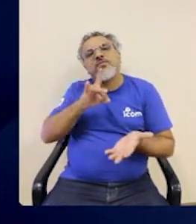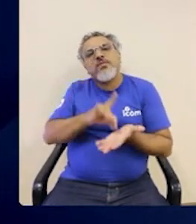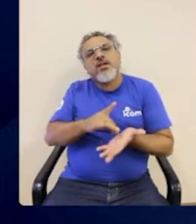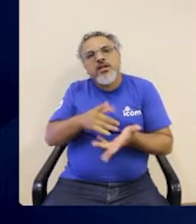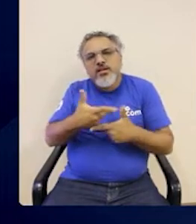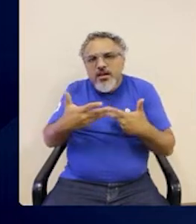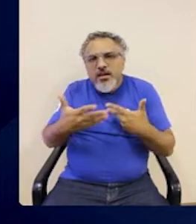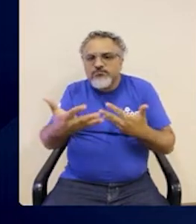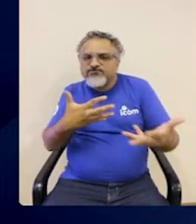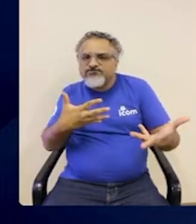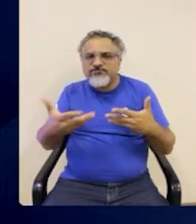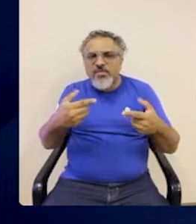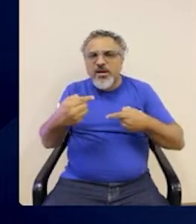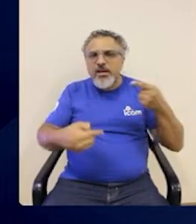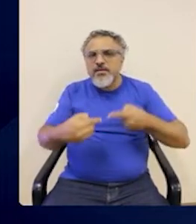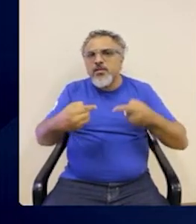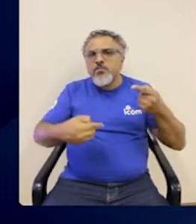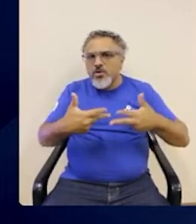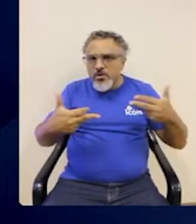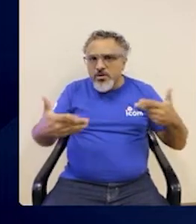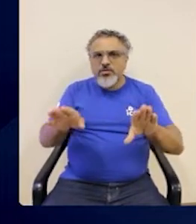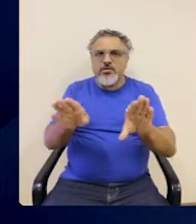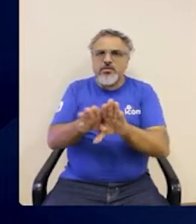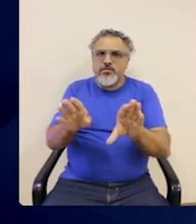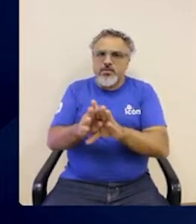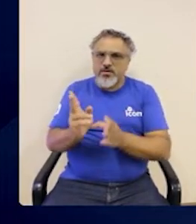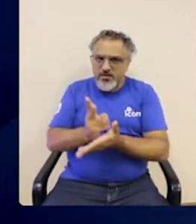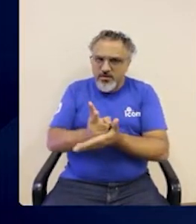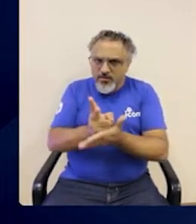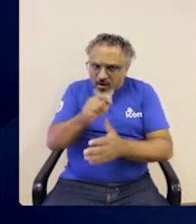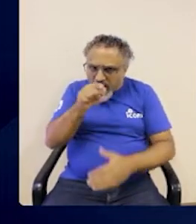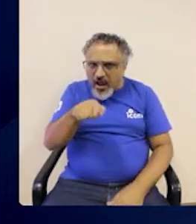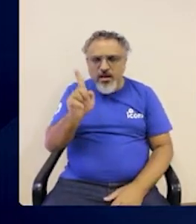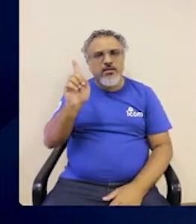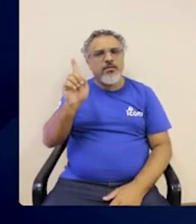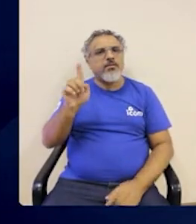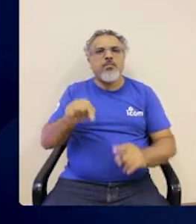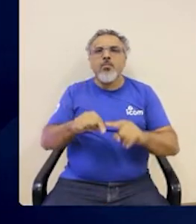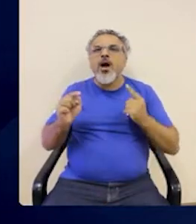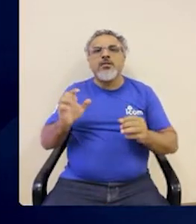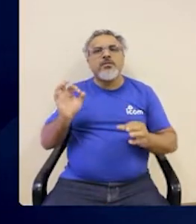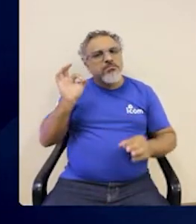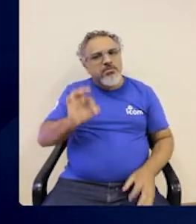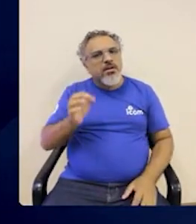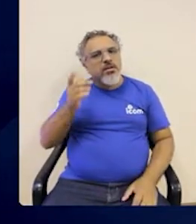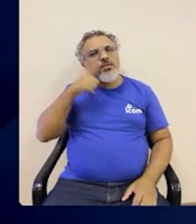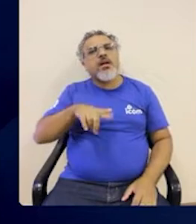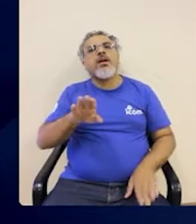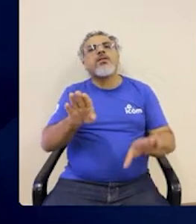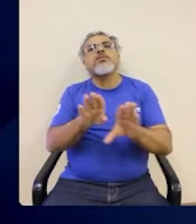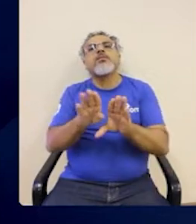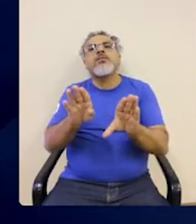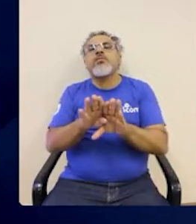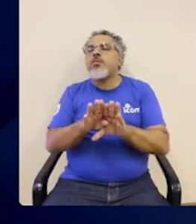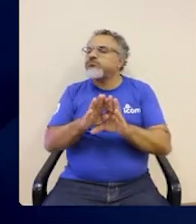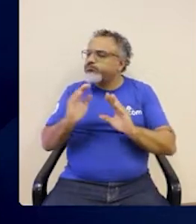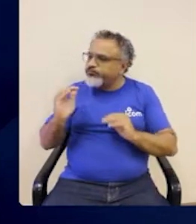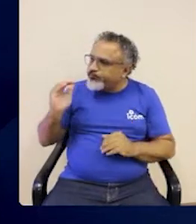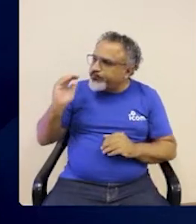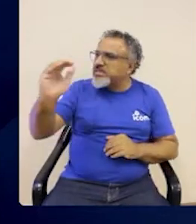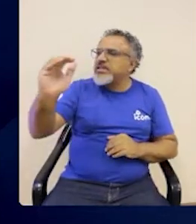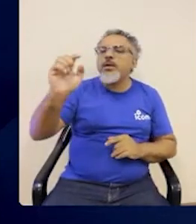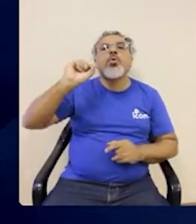alguns atravessamentos políticos mesmo, e que nem sempre isso é considerado, mas que deveria ser considerado mesmo um princípio quando a